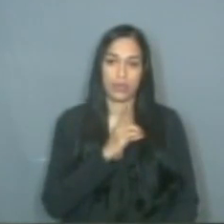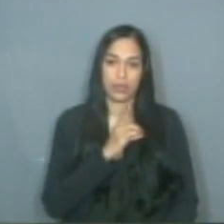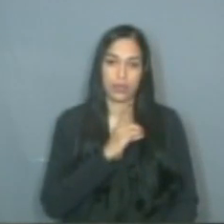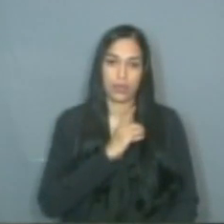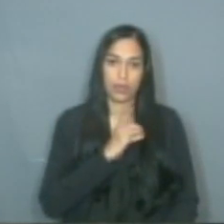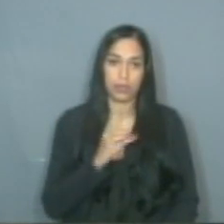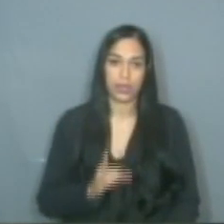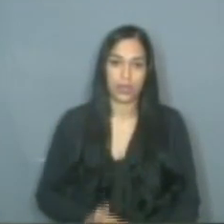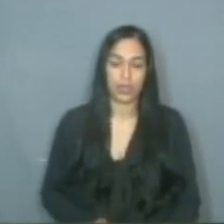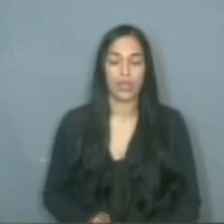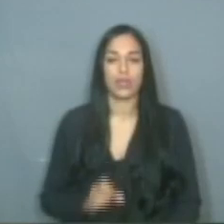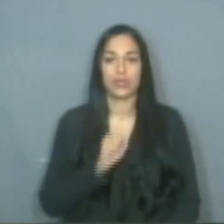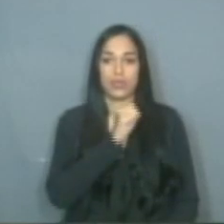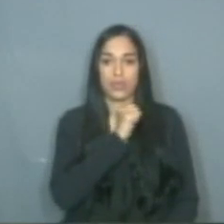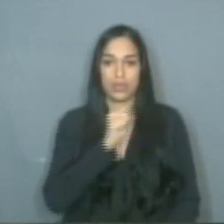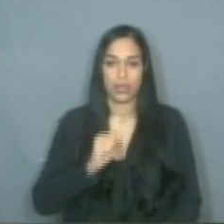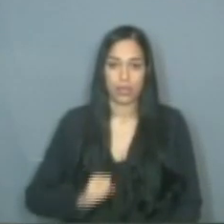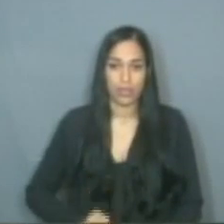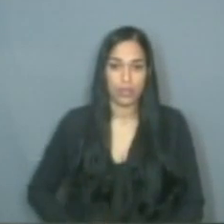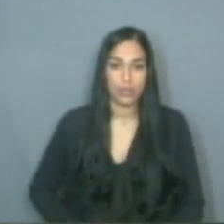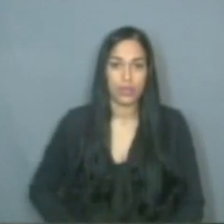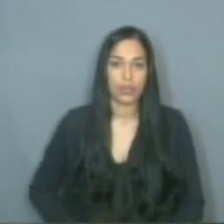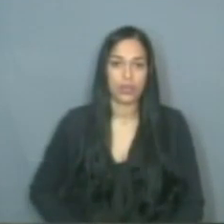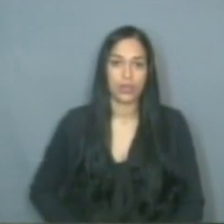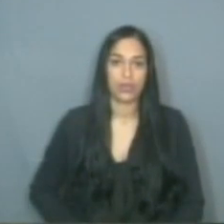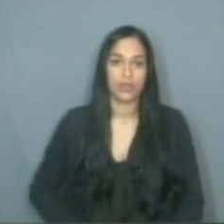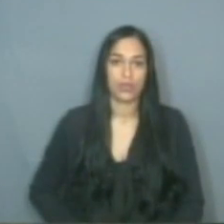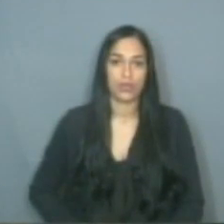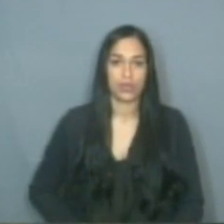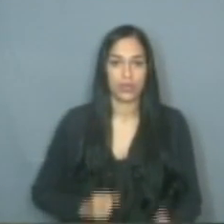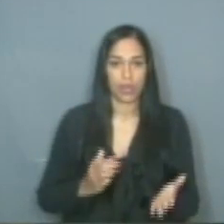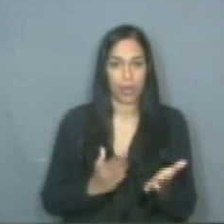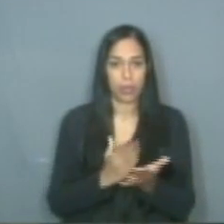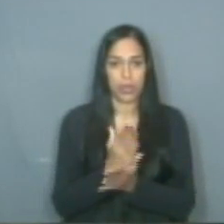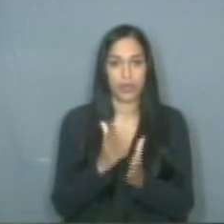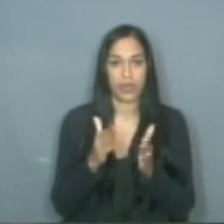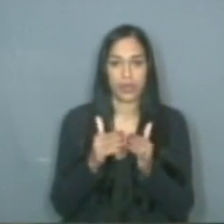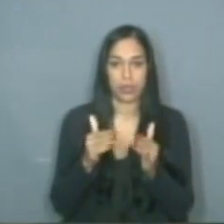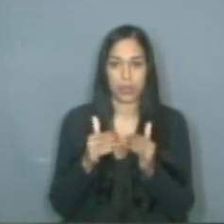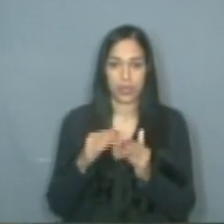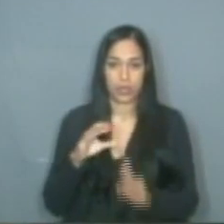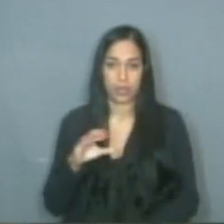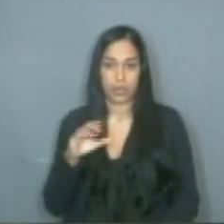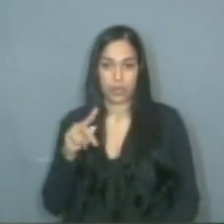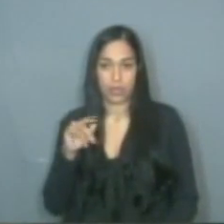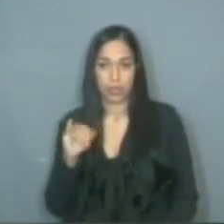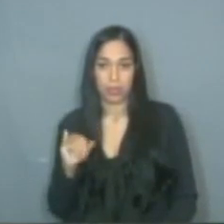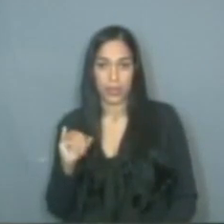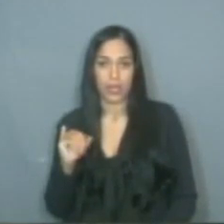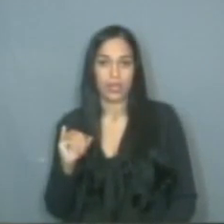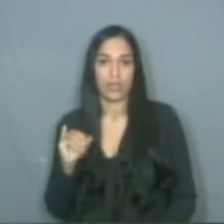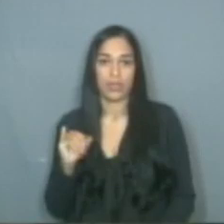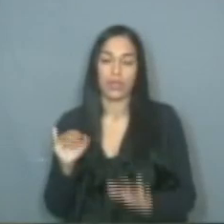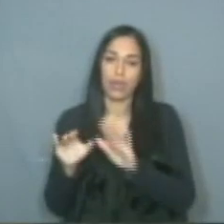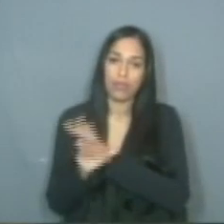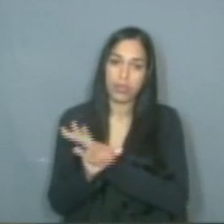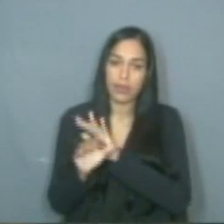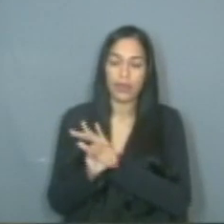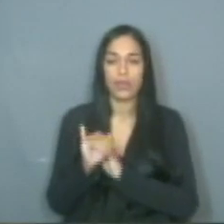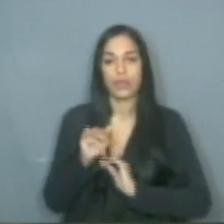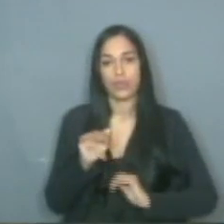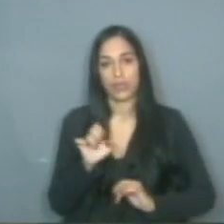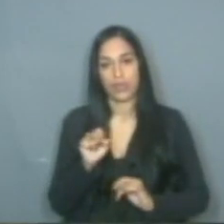e senadores que aprovaram um pedido de CPI das fraudes no